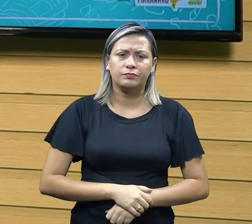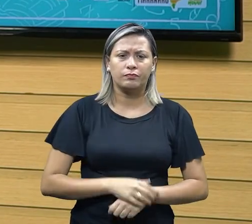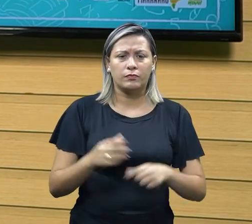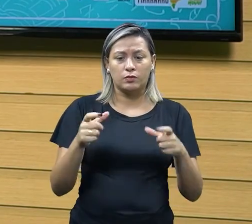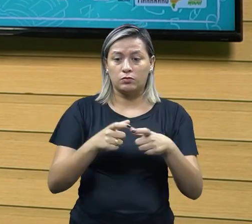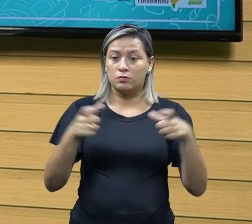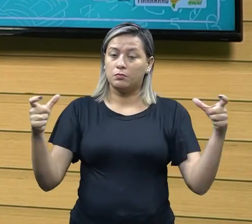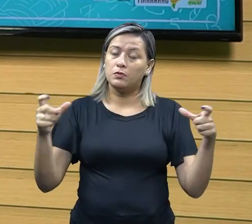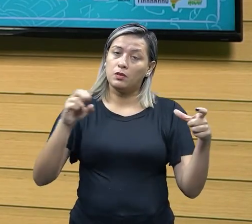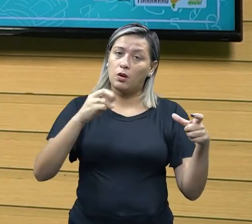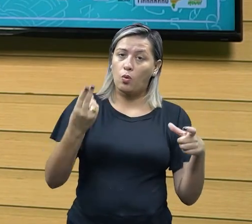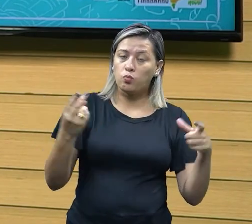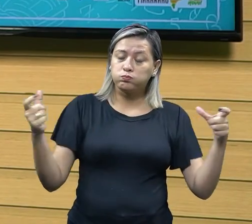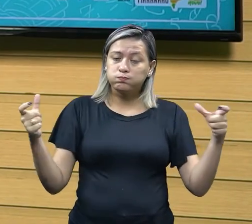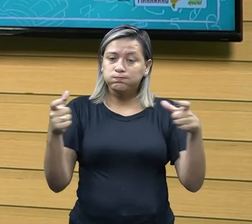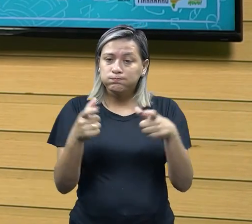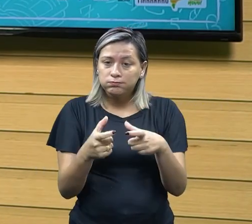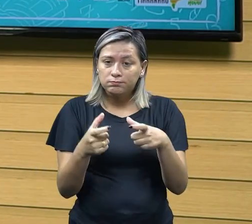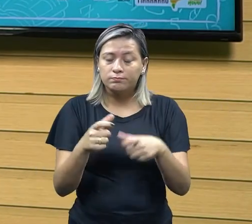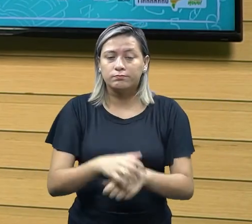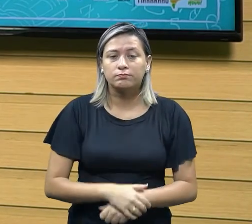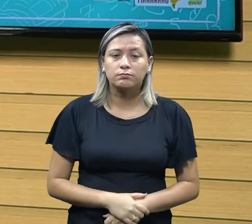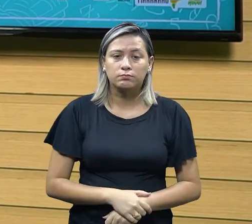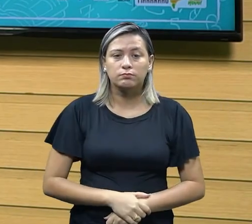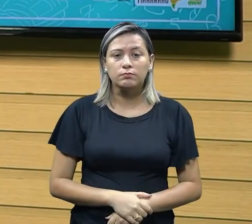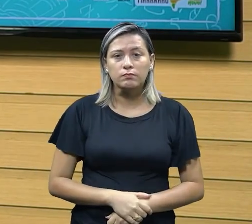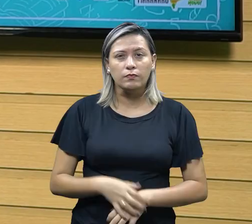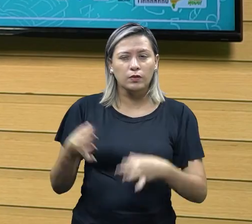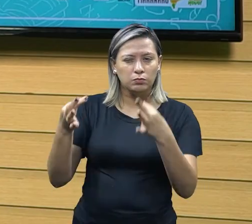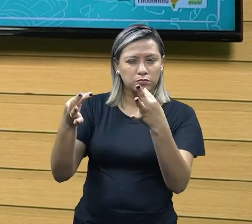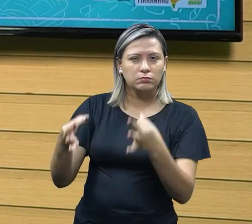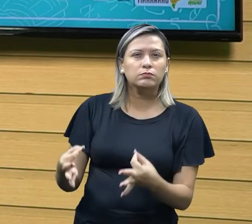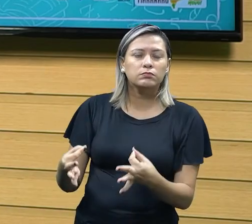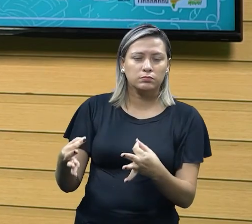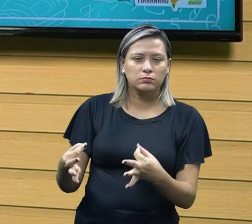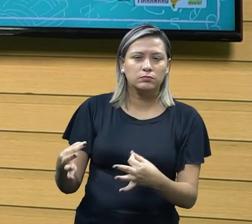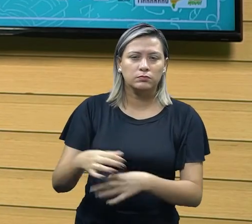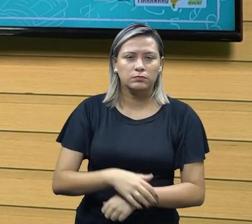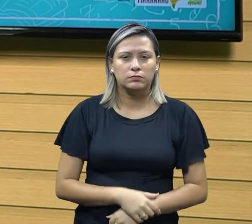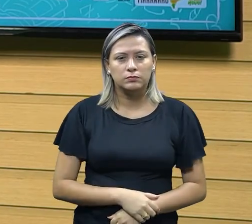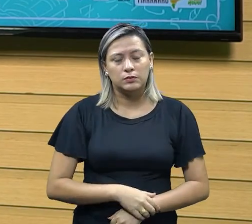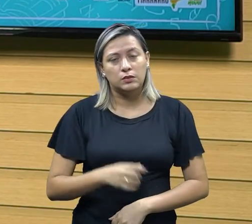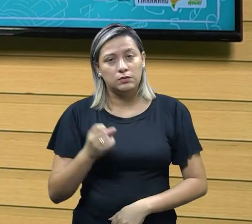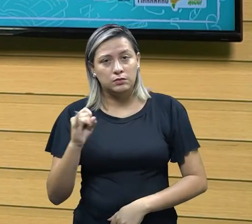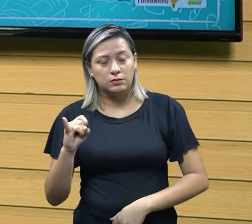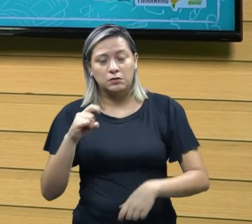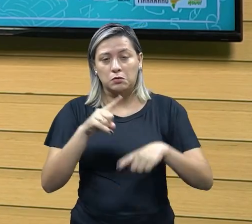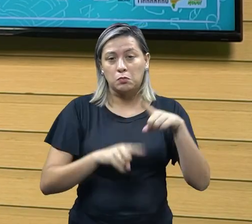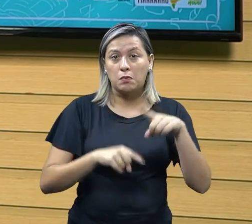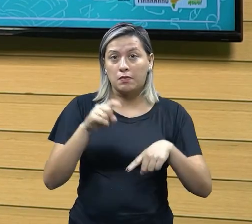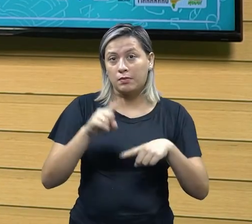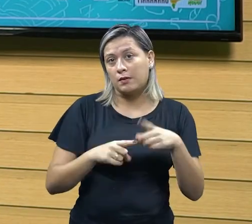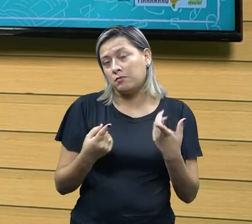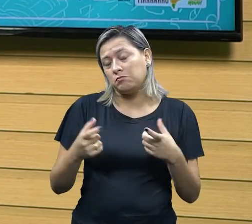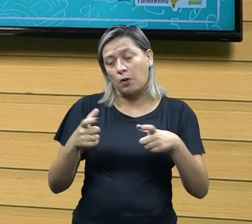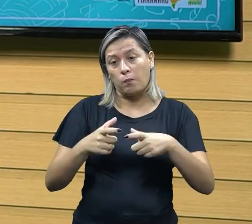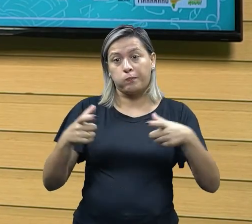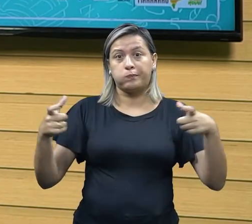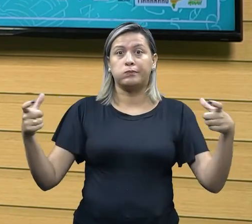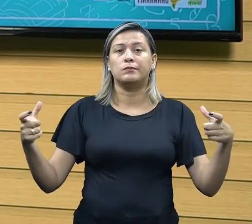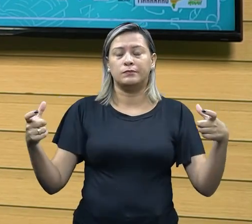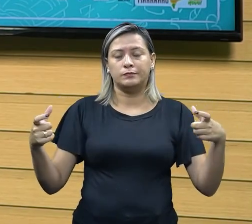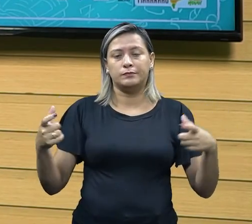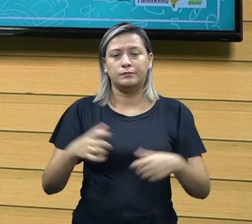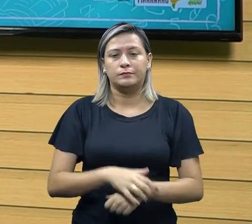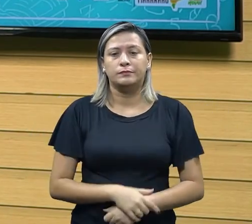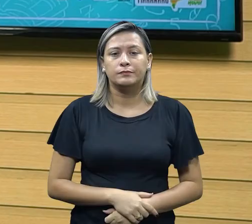diferentes. Então aqui você pode ampliar, diminuir e trabalhar com precisão se for um objeto muito